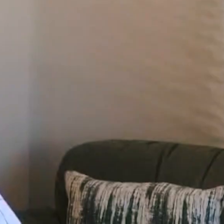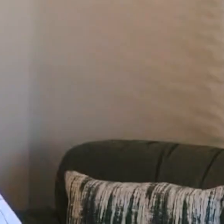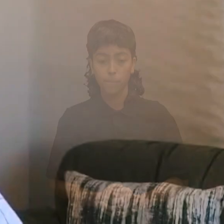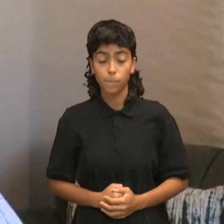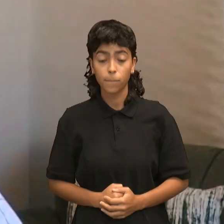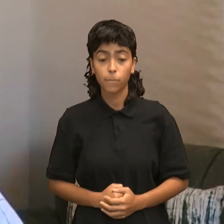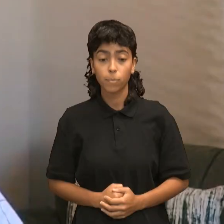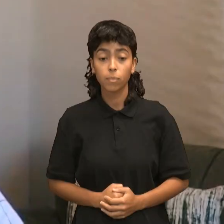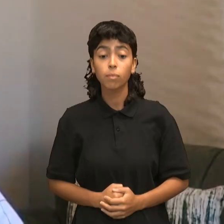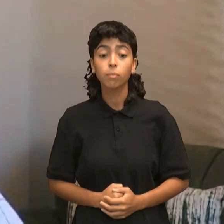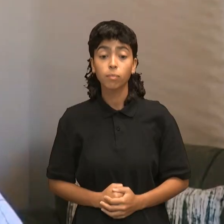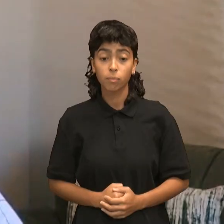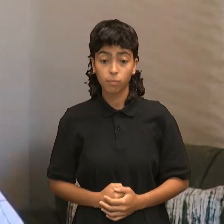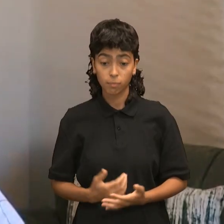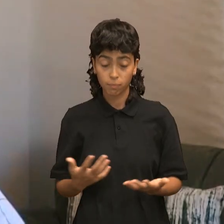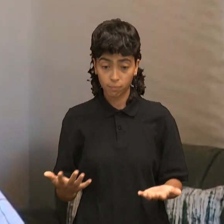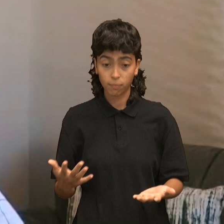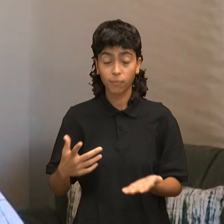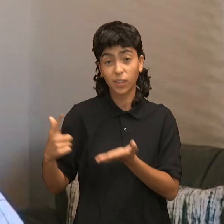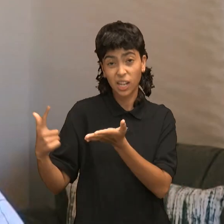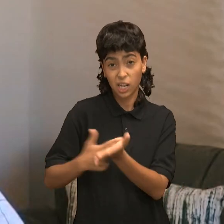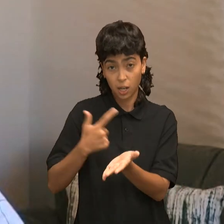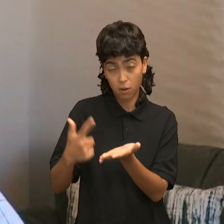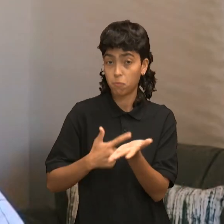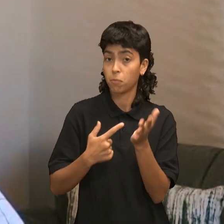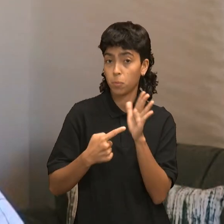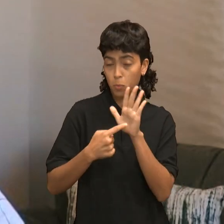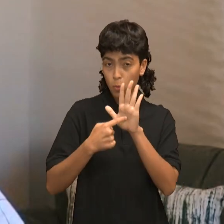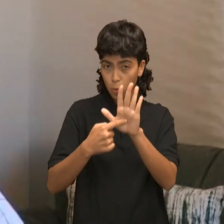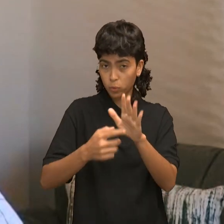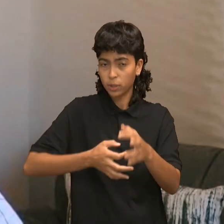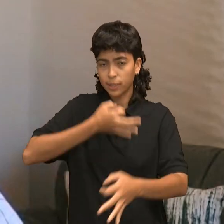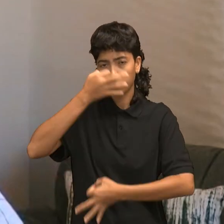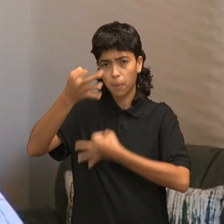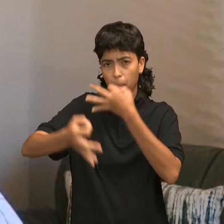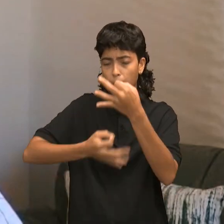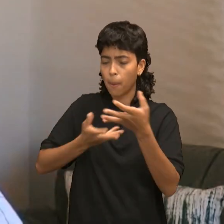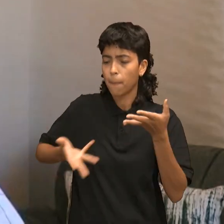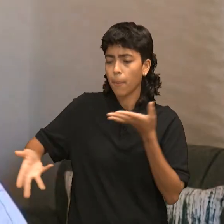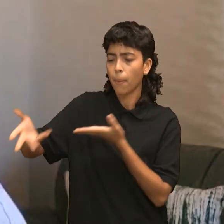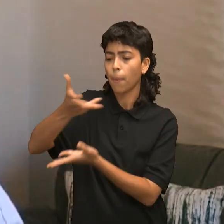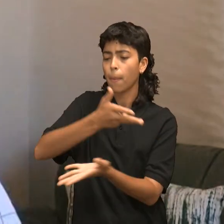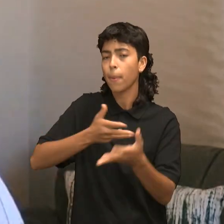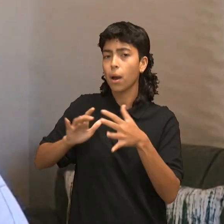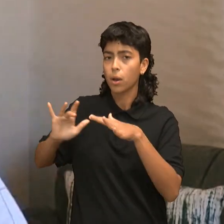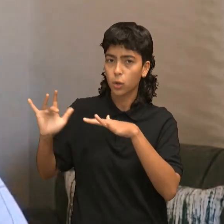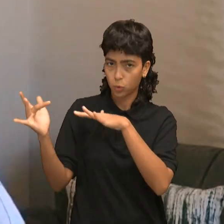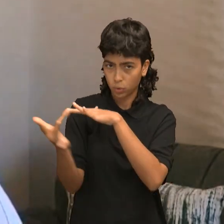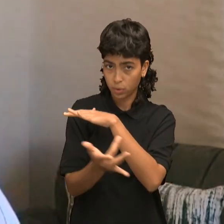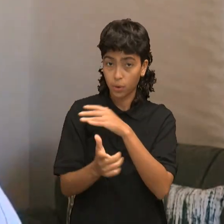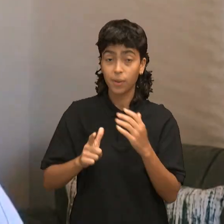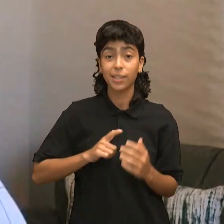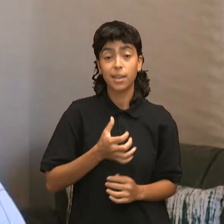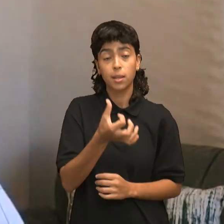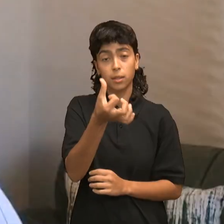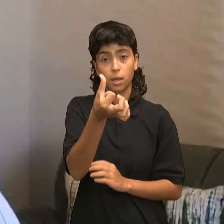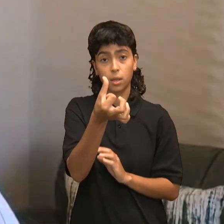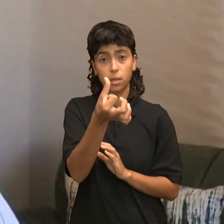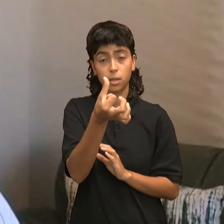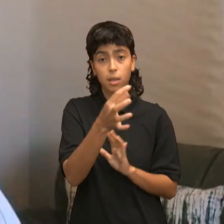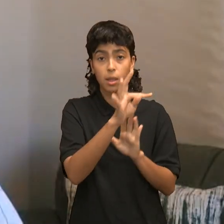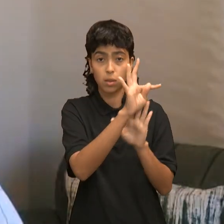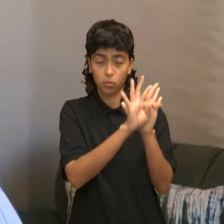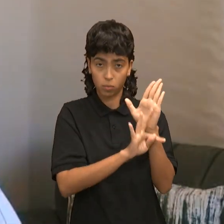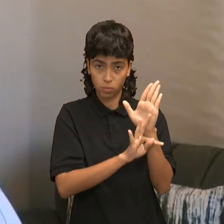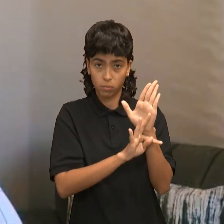O trabalho que ora apresento, Ensaio sobre Argumentação e Interação em Redes Sociais, é uma coletânea de 6 textos,